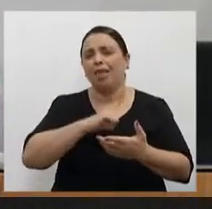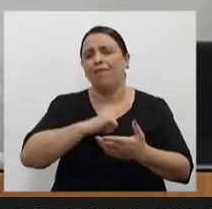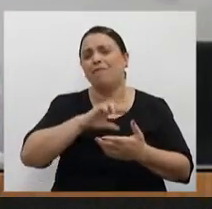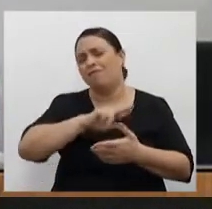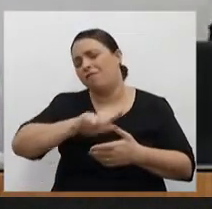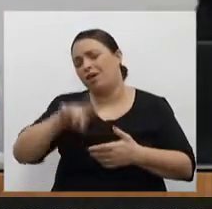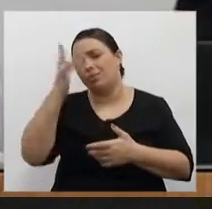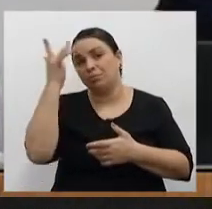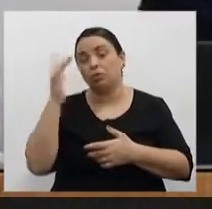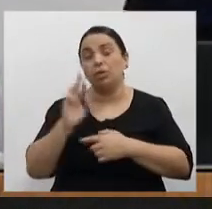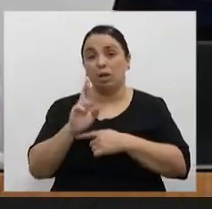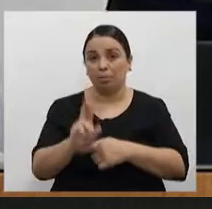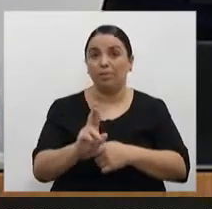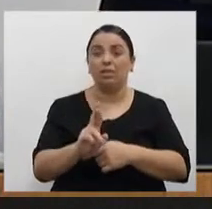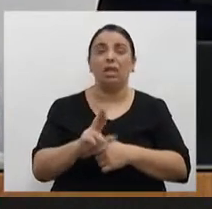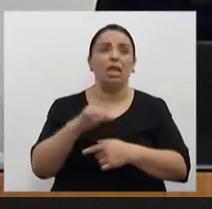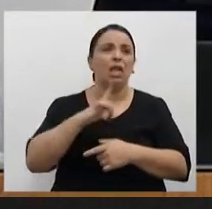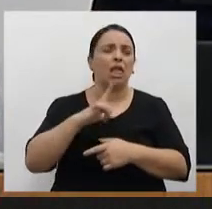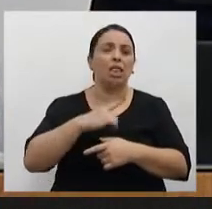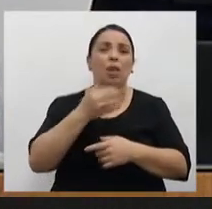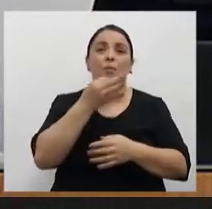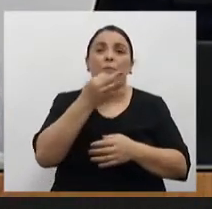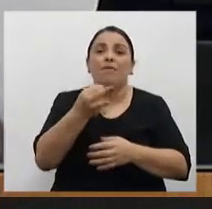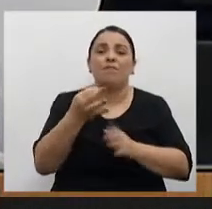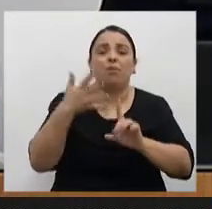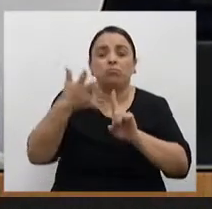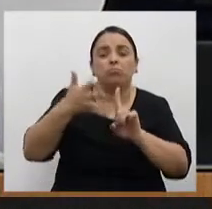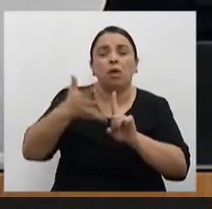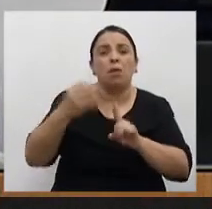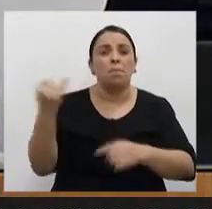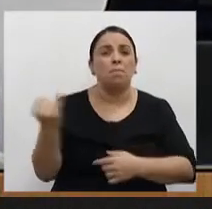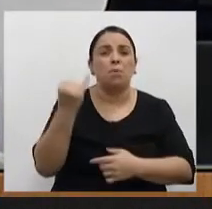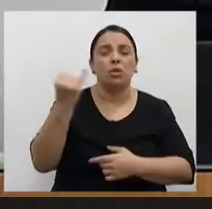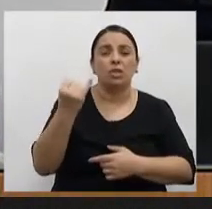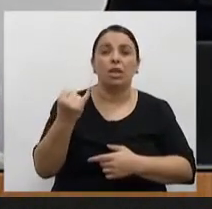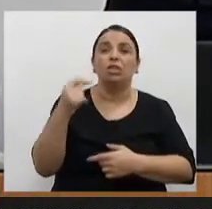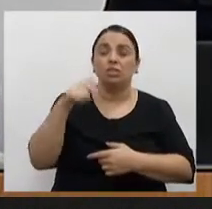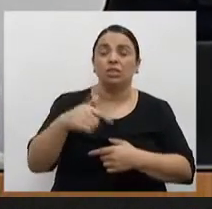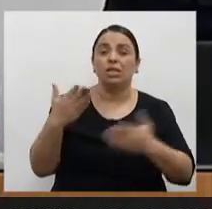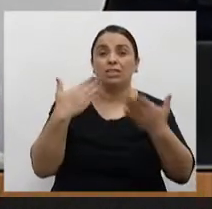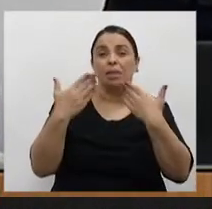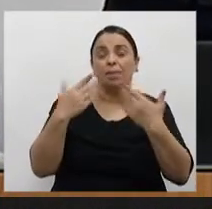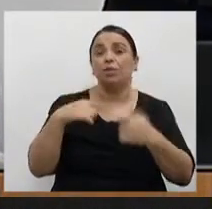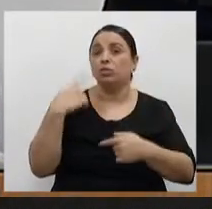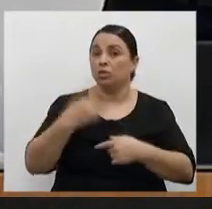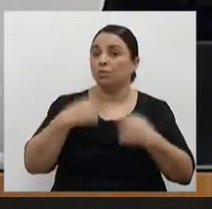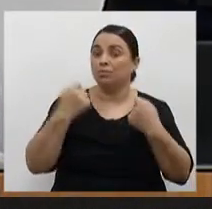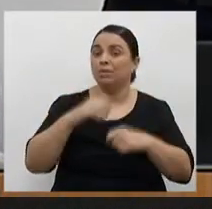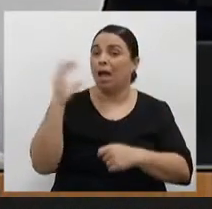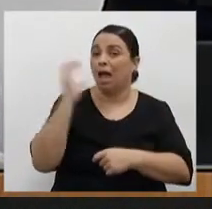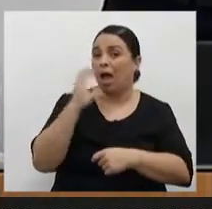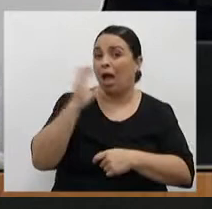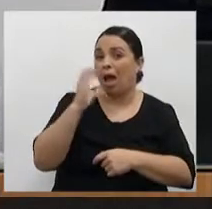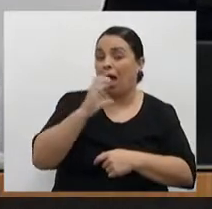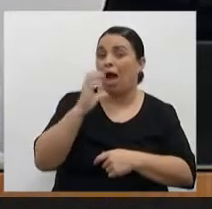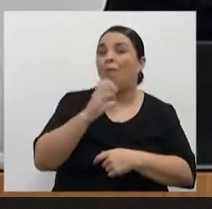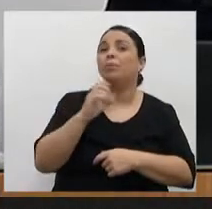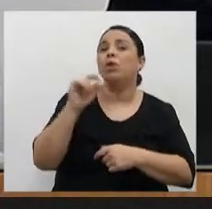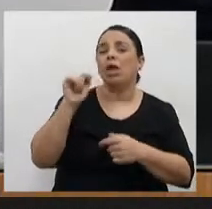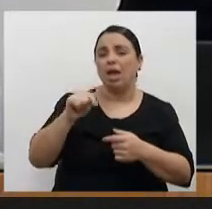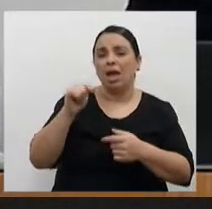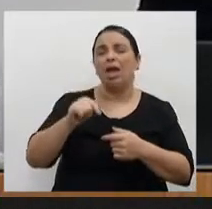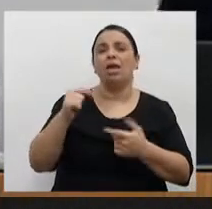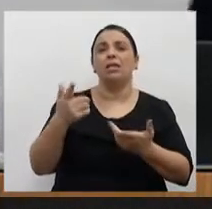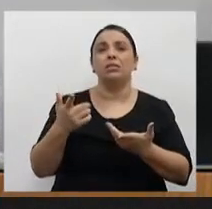um enriquecimento muito grande nesse debate, e nós precisamos dar continuidade com urgência nessas demandas. Por isso,